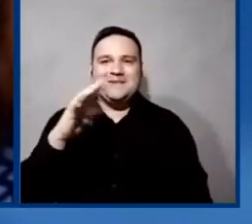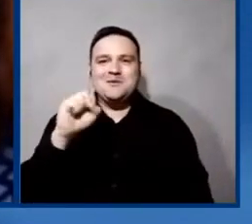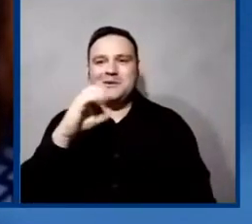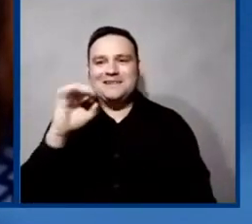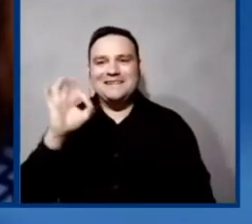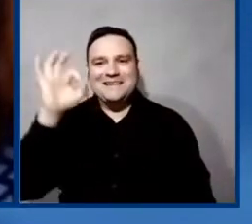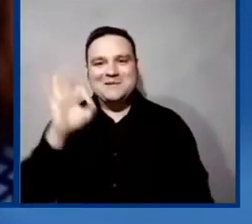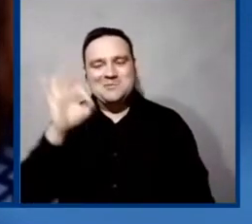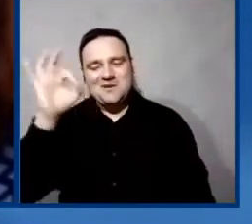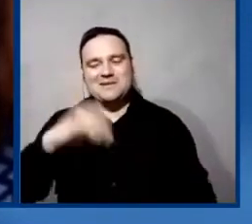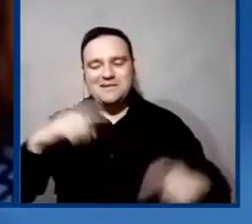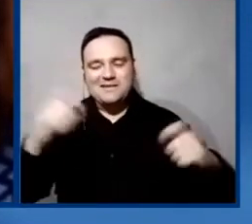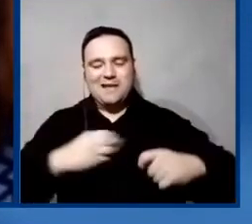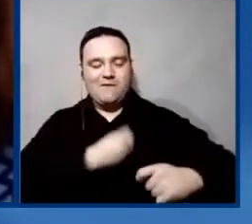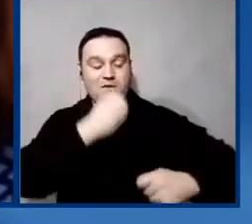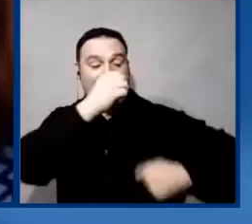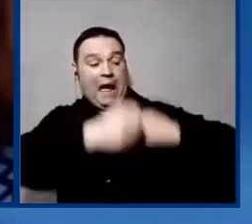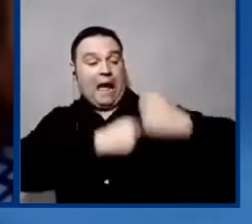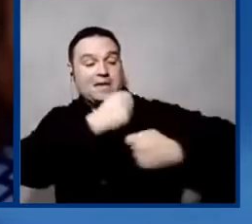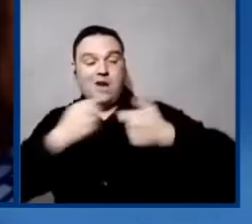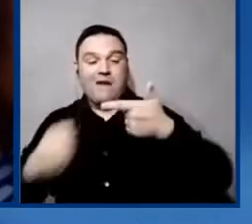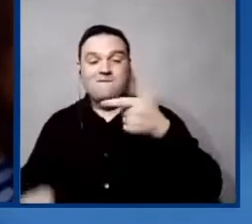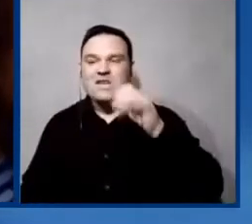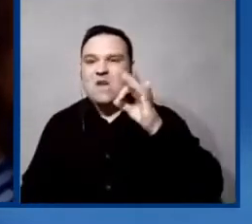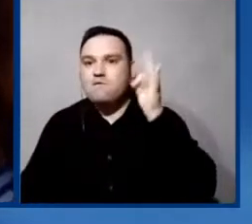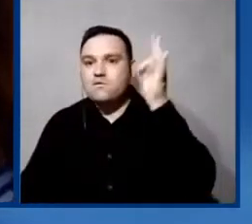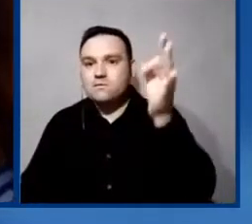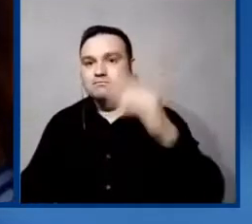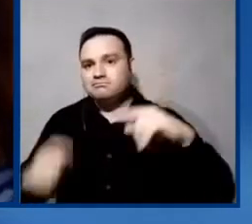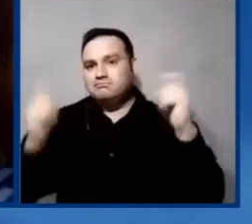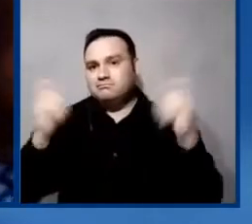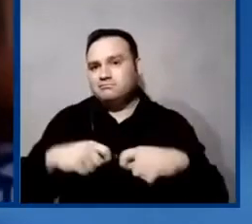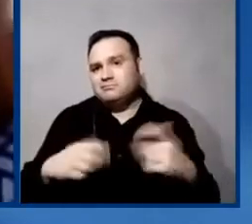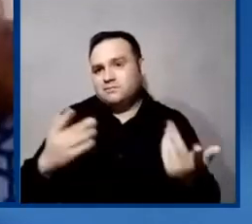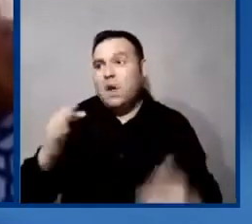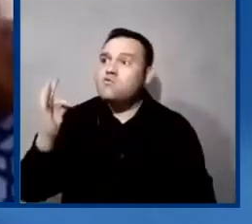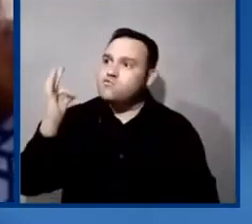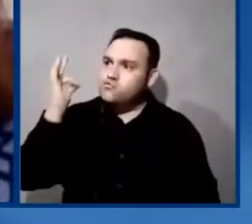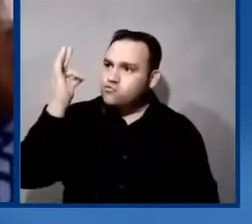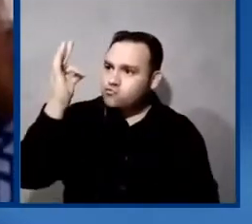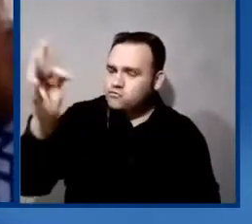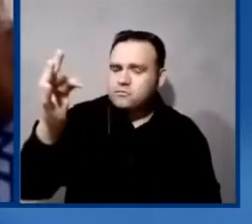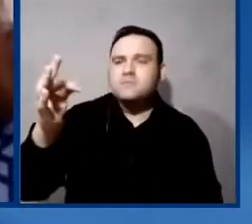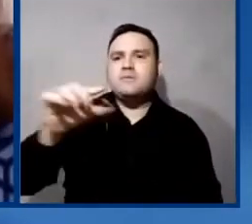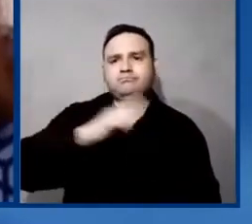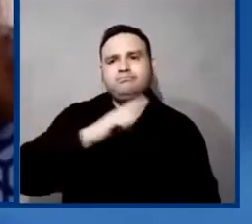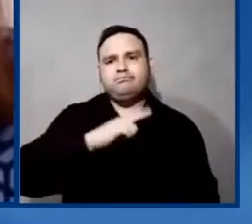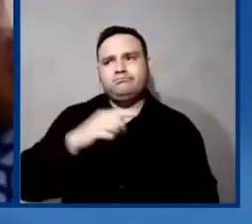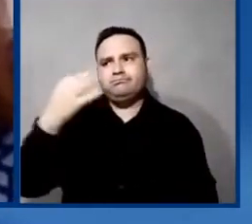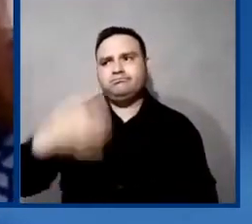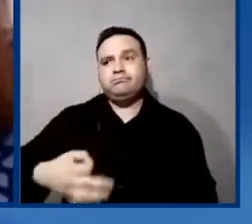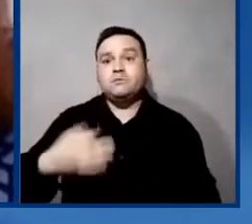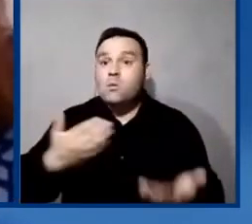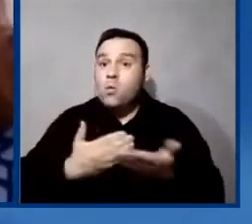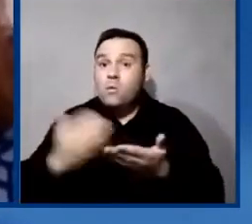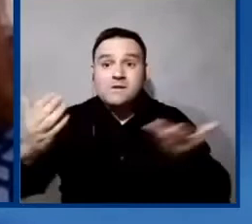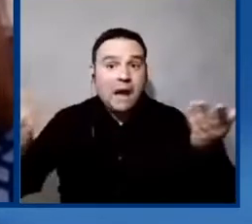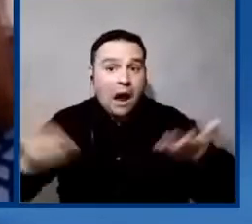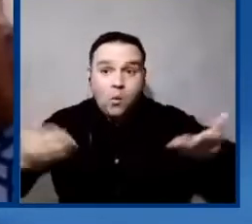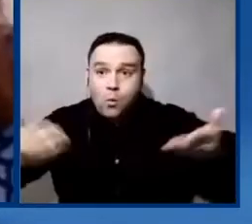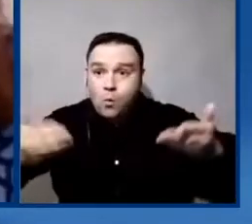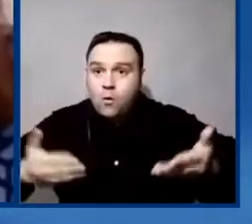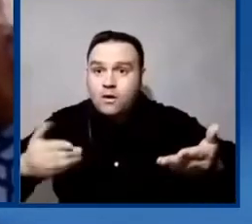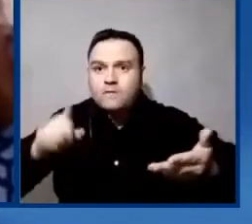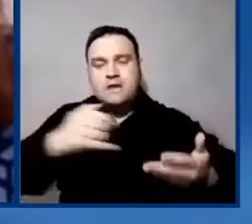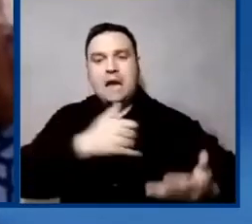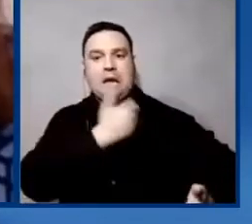85% de estar vivo daqui ainda 20 anos. Então, o futuro vai chegar do mesmo jeito. Então, começa agora. Mesmo você tendo uma